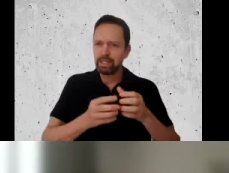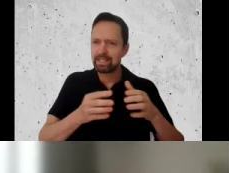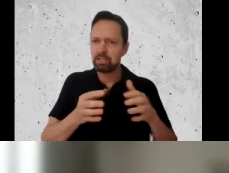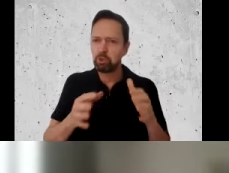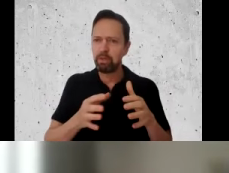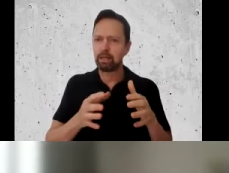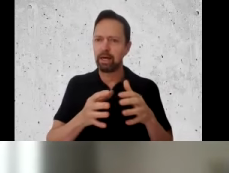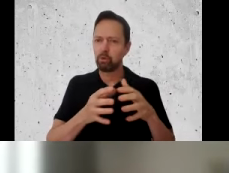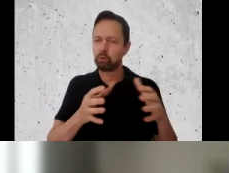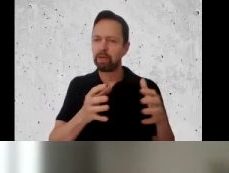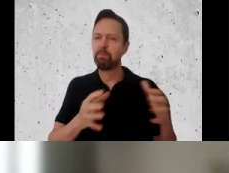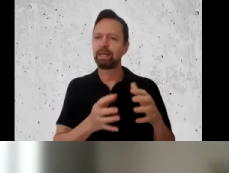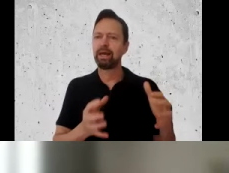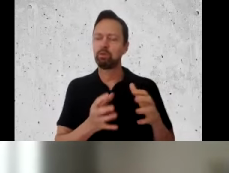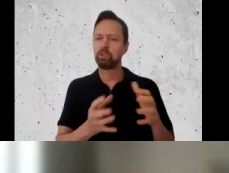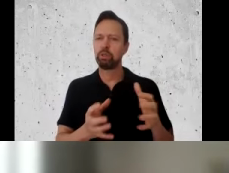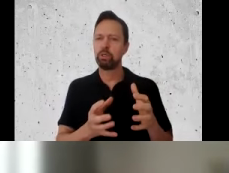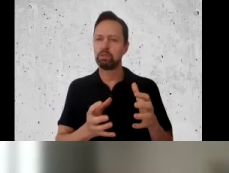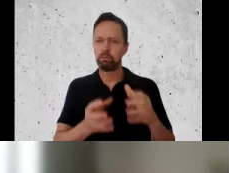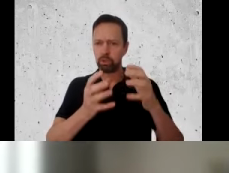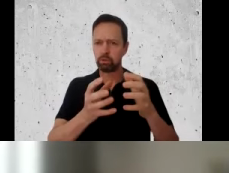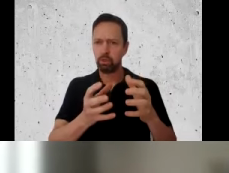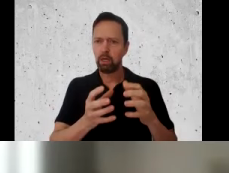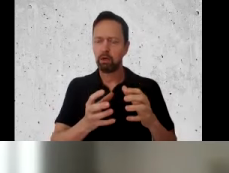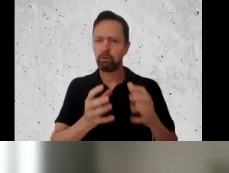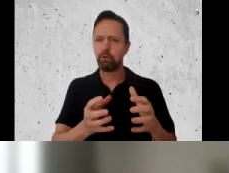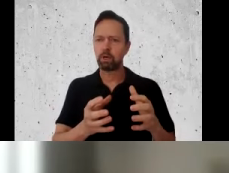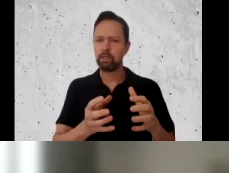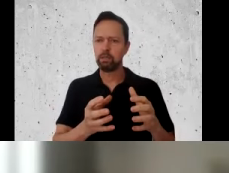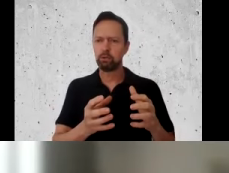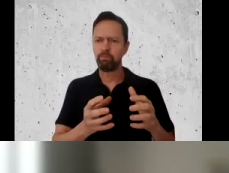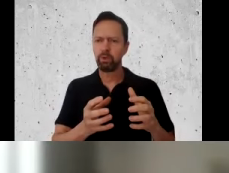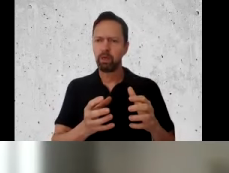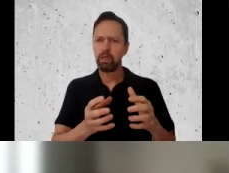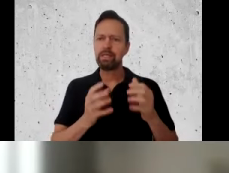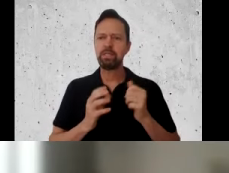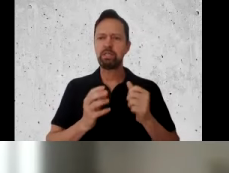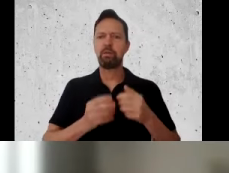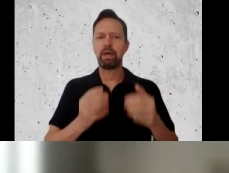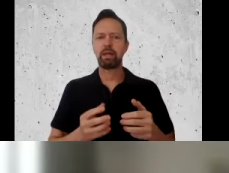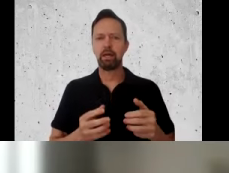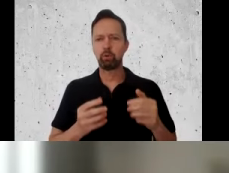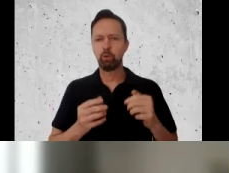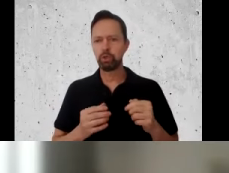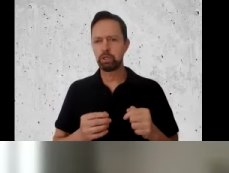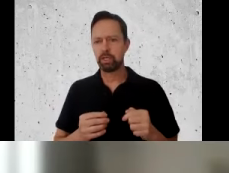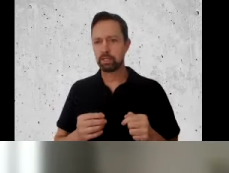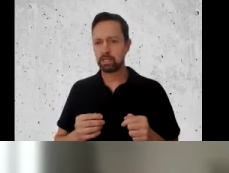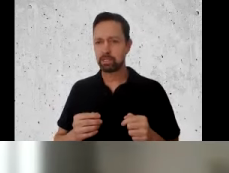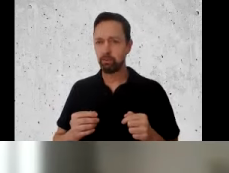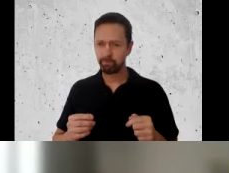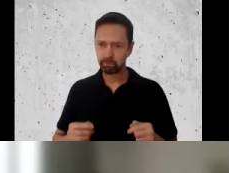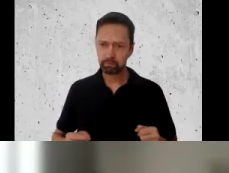a organização de mercados, como é que mercados se organizam. Por isso, eu vou focar nisso. Existe também, é claro, custos